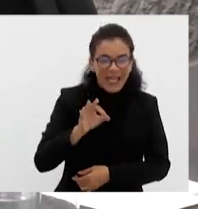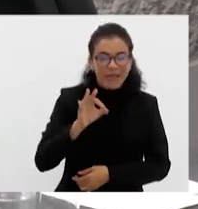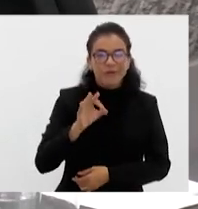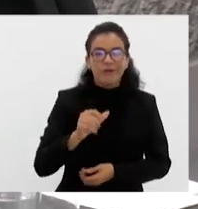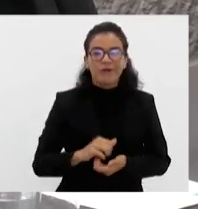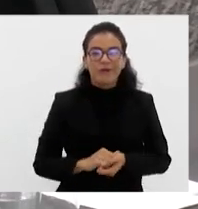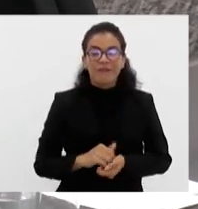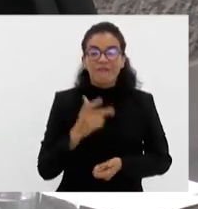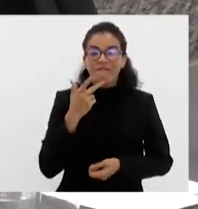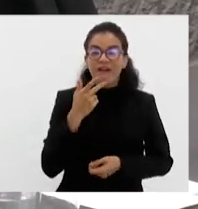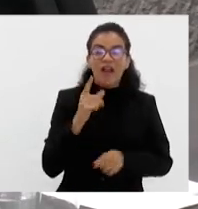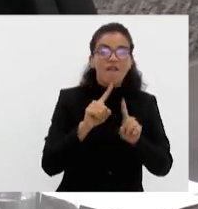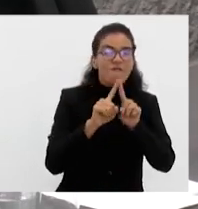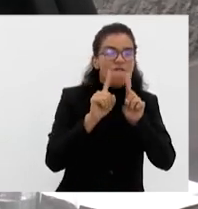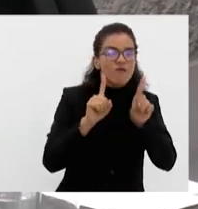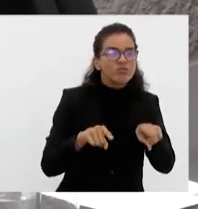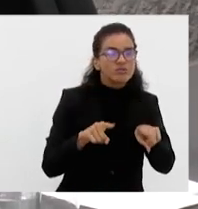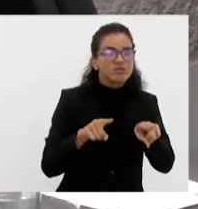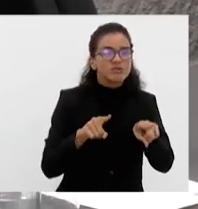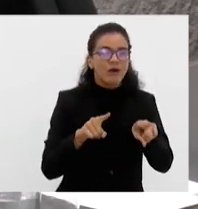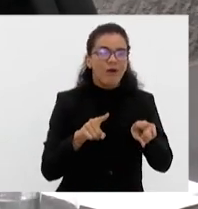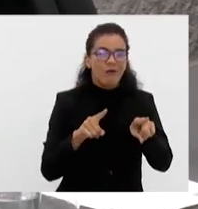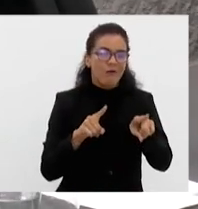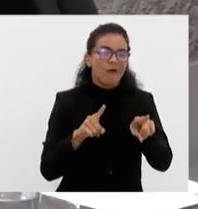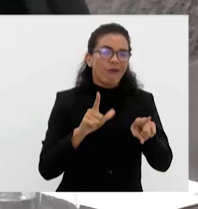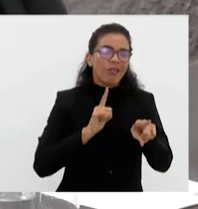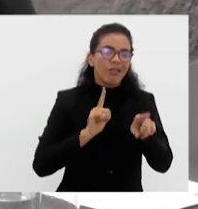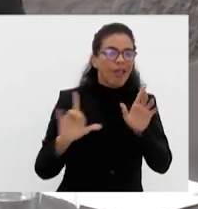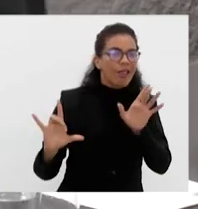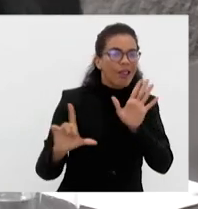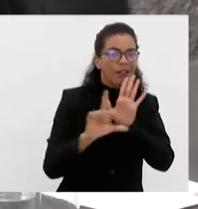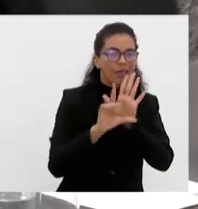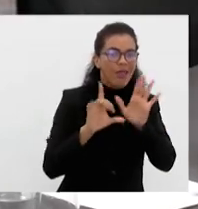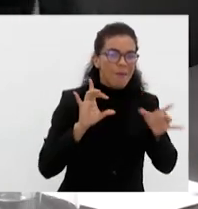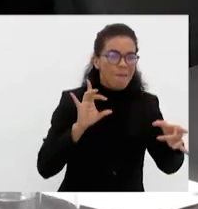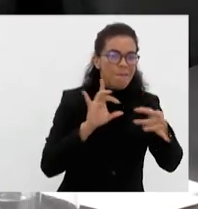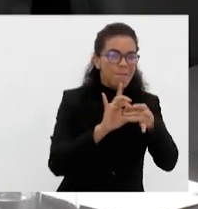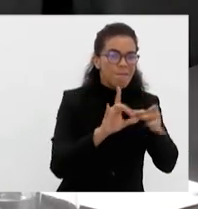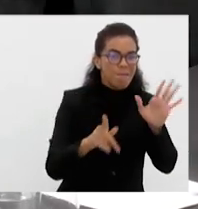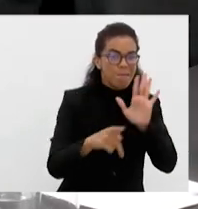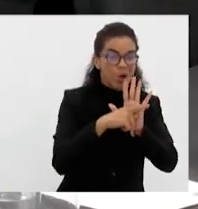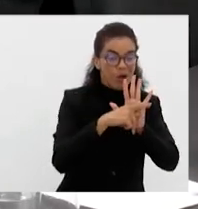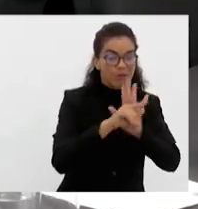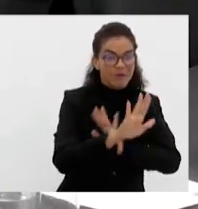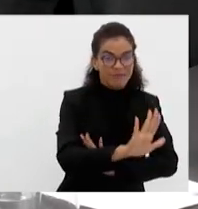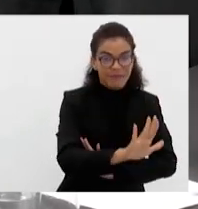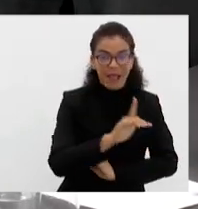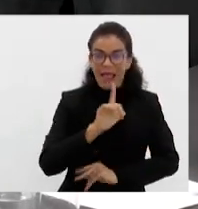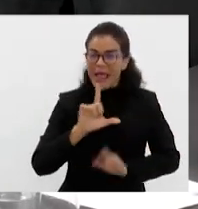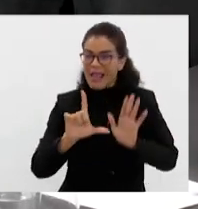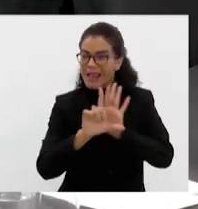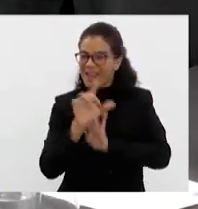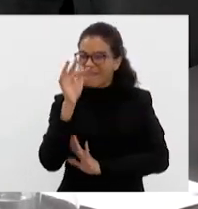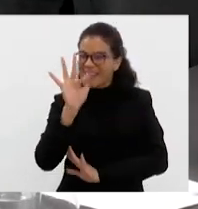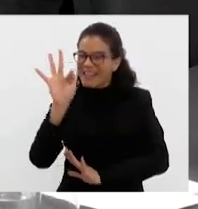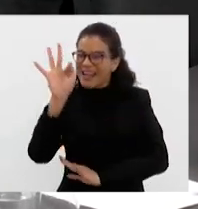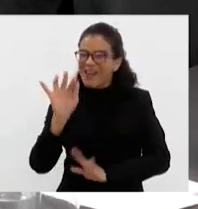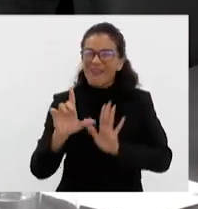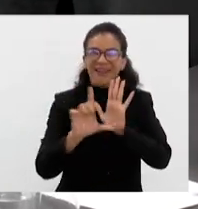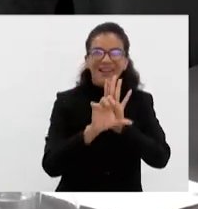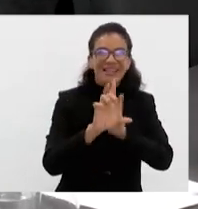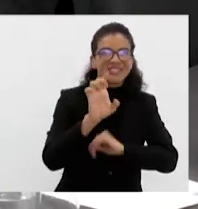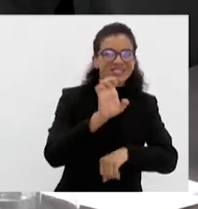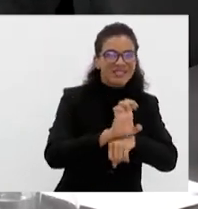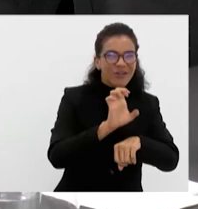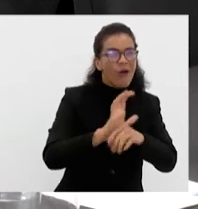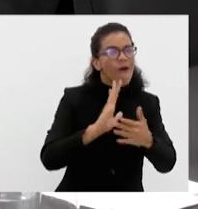diz aquelas carreiras com leis específicas. E aí não dispõe se são leis federais ou se são leis estaduais, muitas